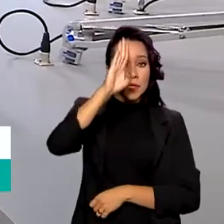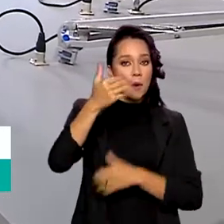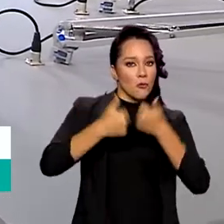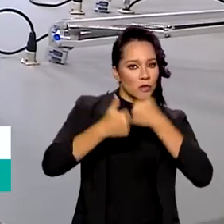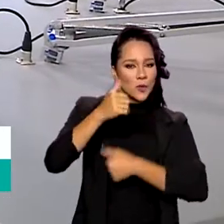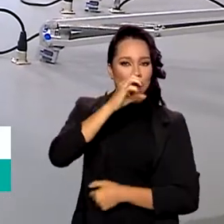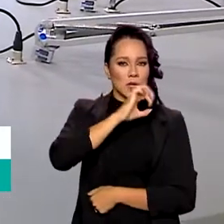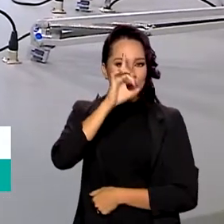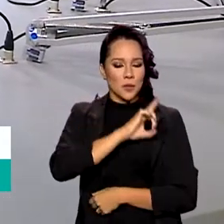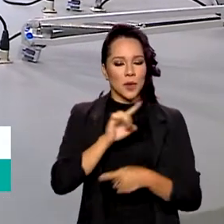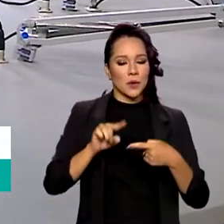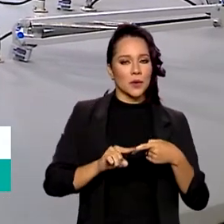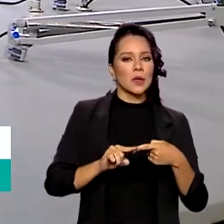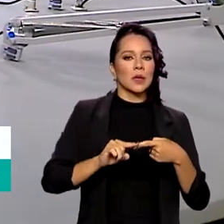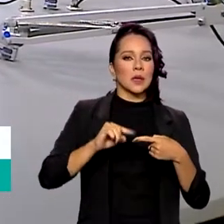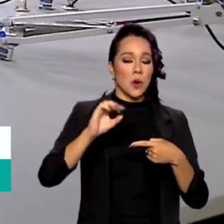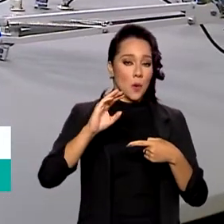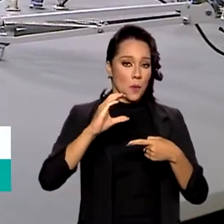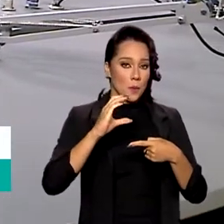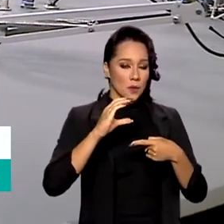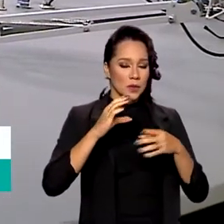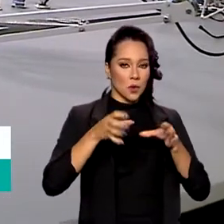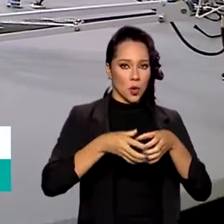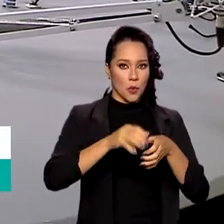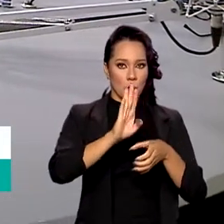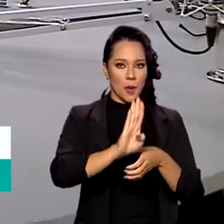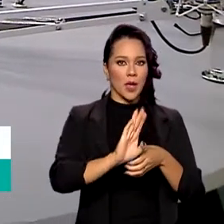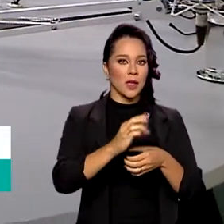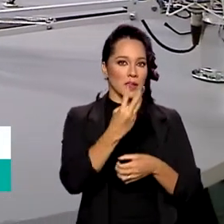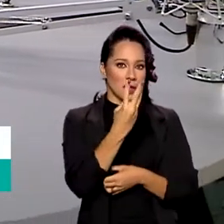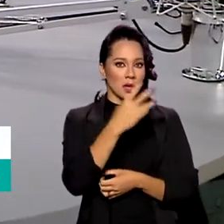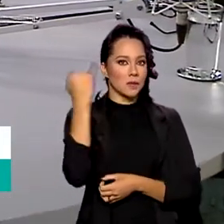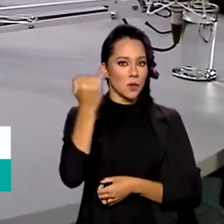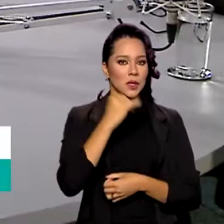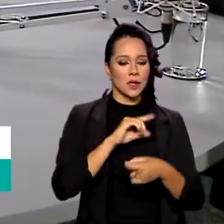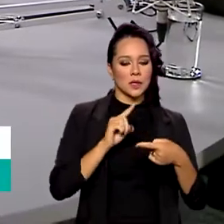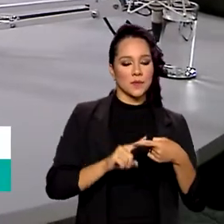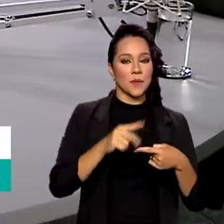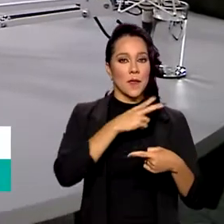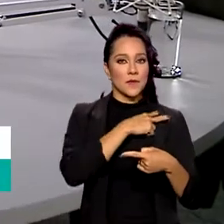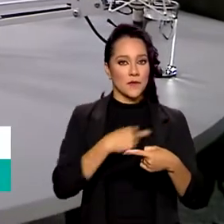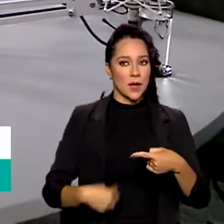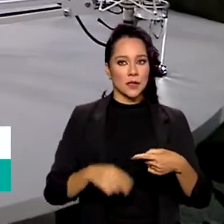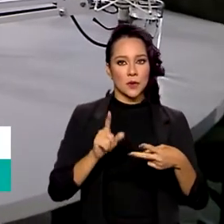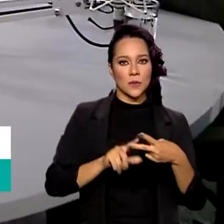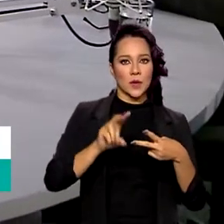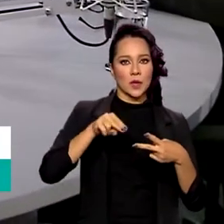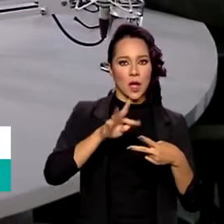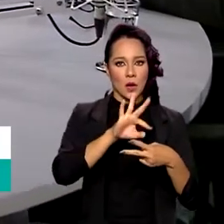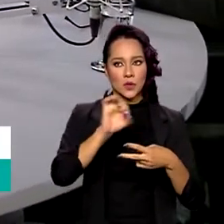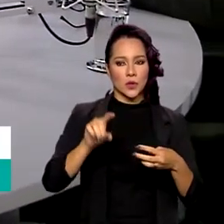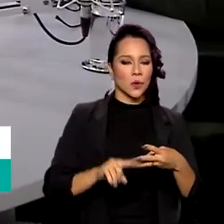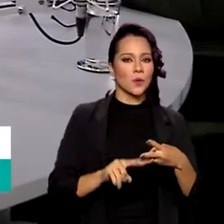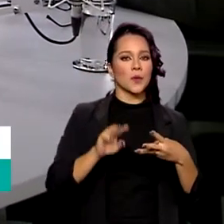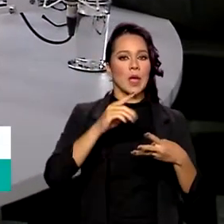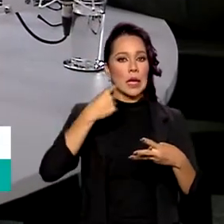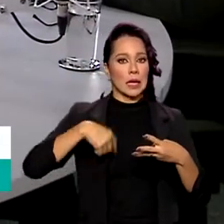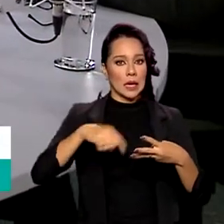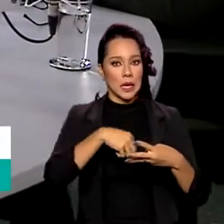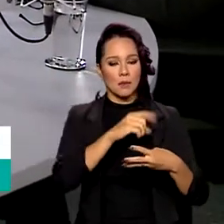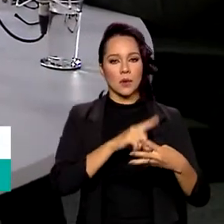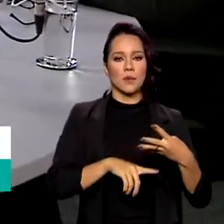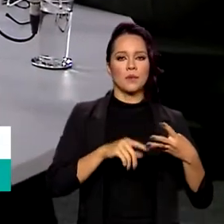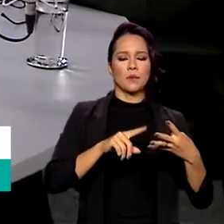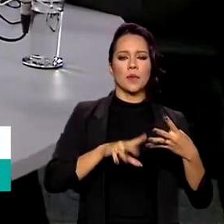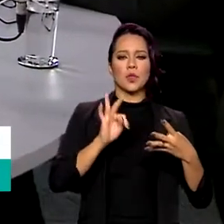desse fim de semana série B do Campeonato Brasileiro nesta sexta-feira três jogos importantes tem Vasco e Náutico novorizontino e Grêmio